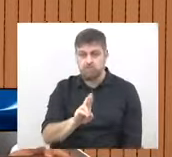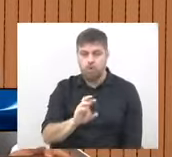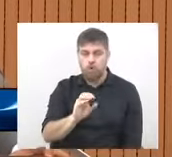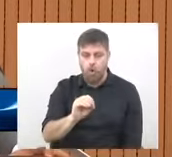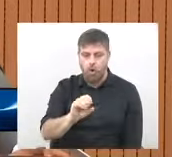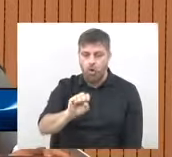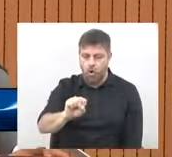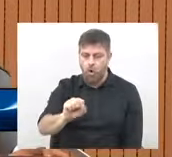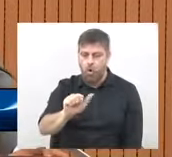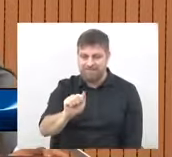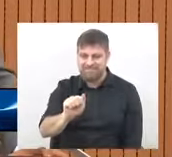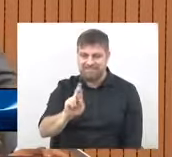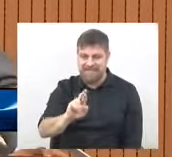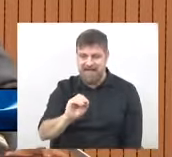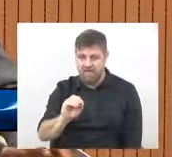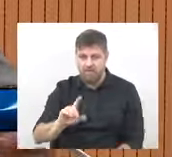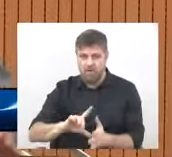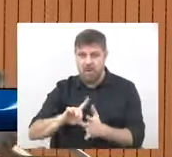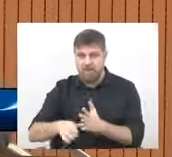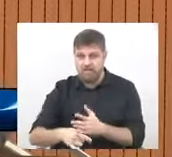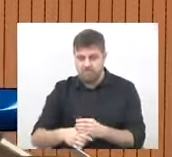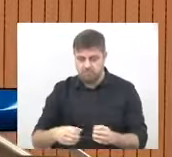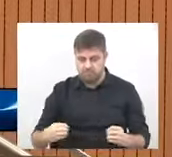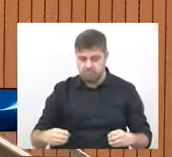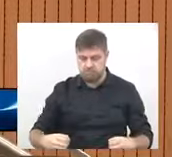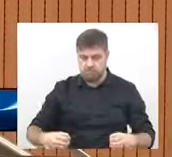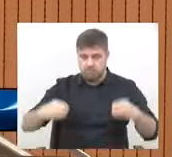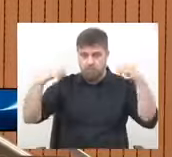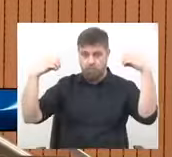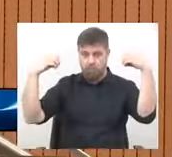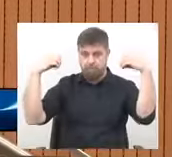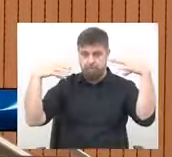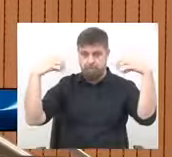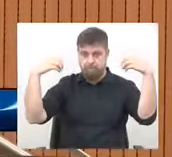Depois da energia colocada, os braços de luz naquela região.